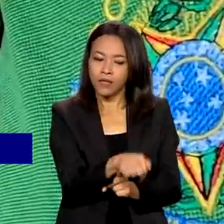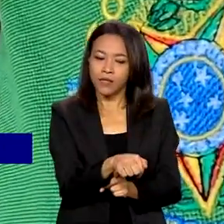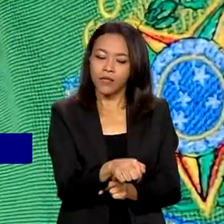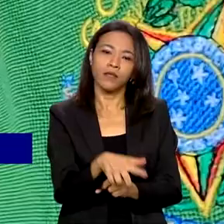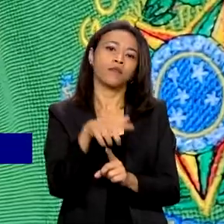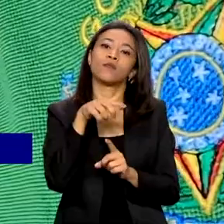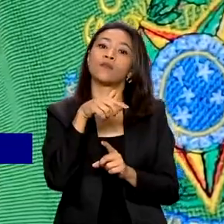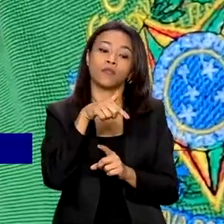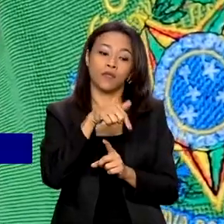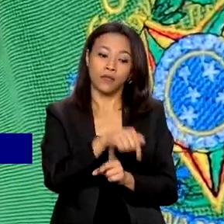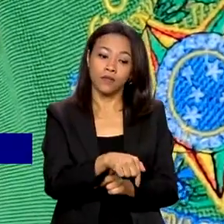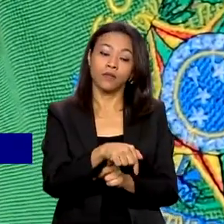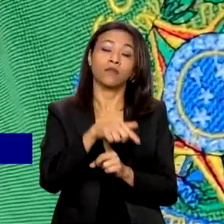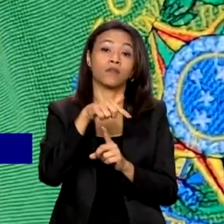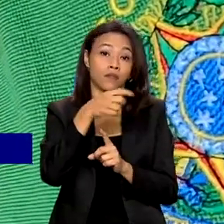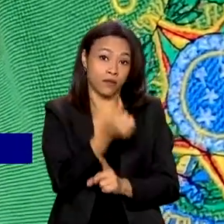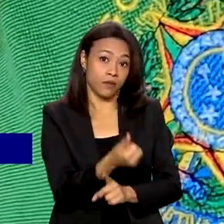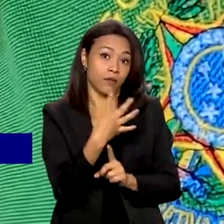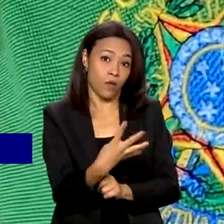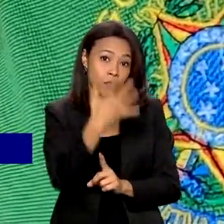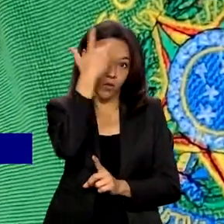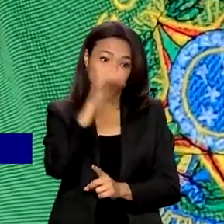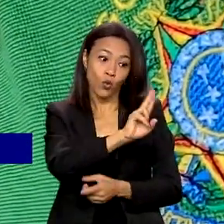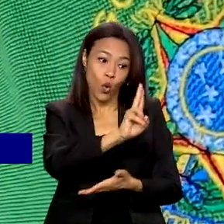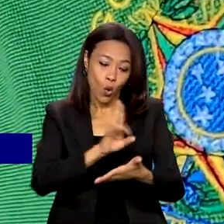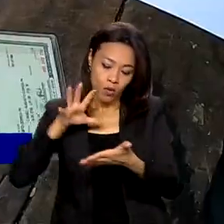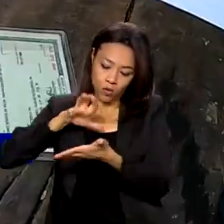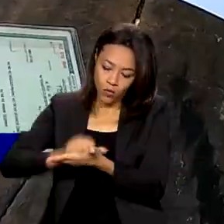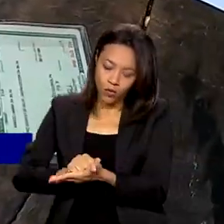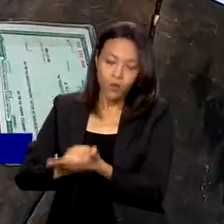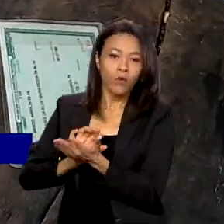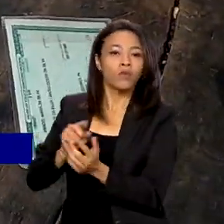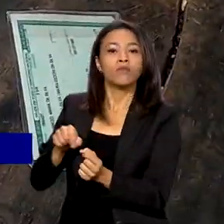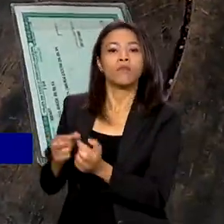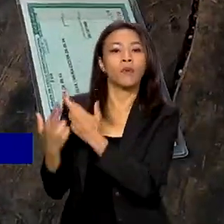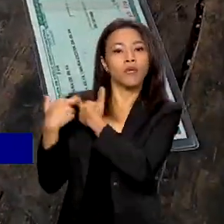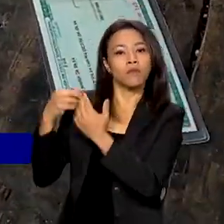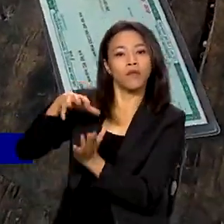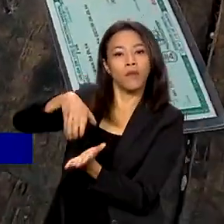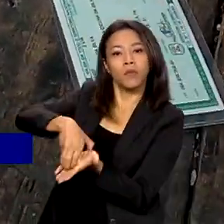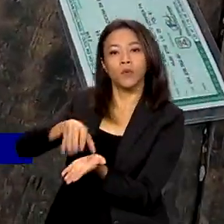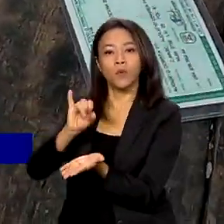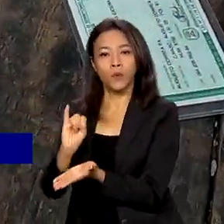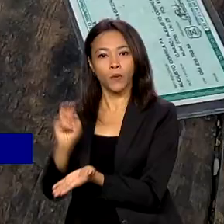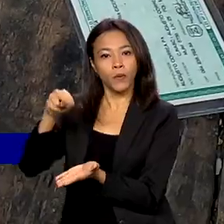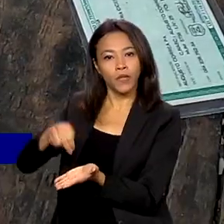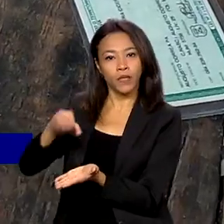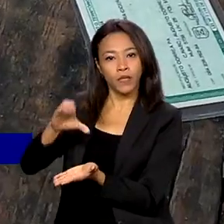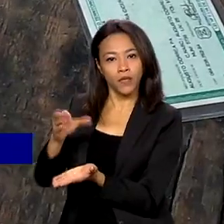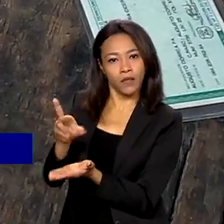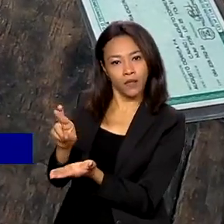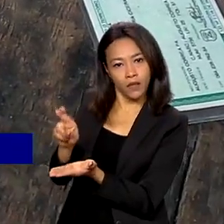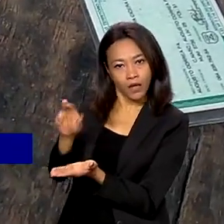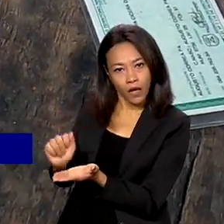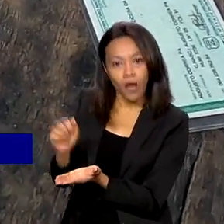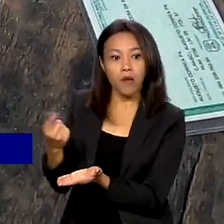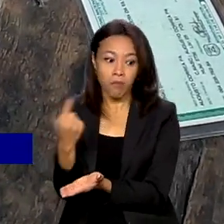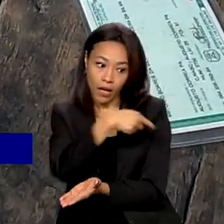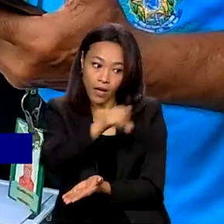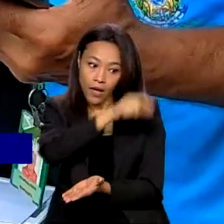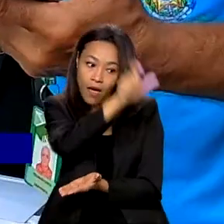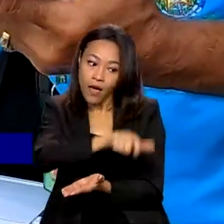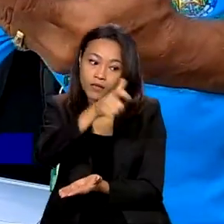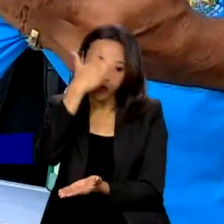774 pessoas foram cadastradas pelo Instituto Nacional de Colonização e Reforma Agrária, o INCRA, para serem